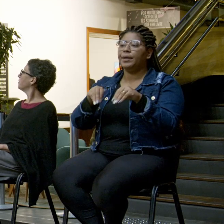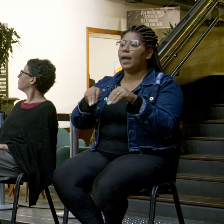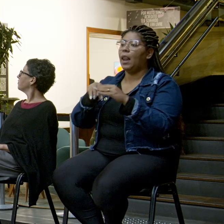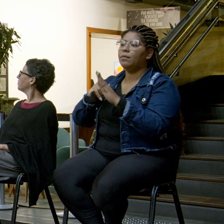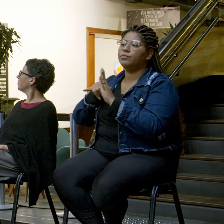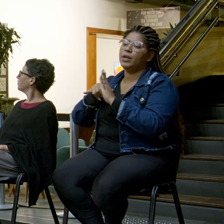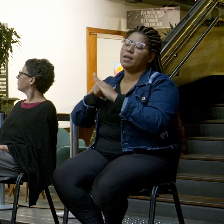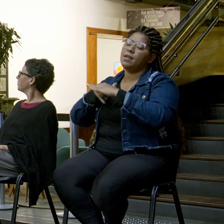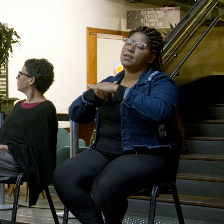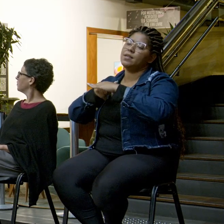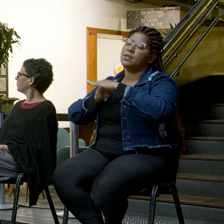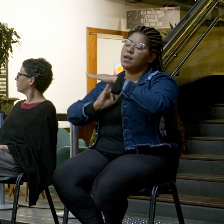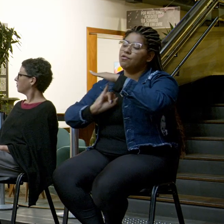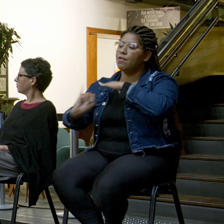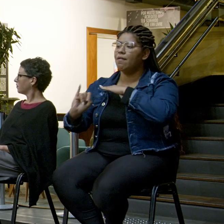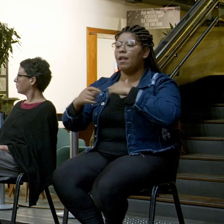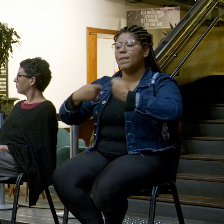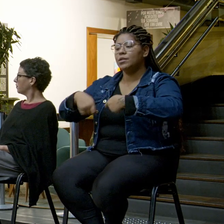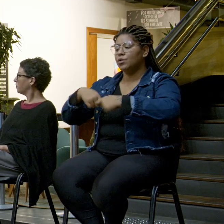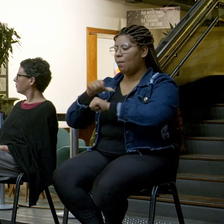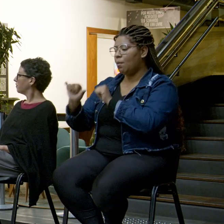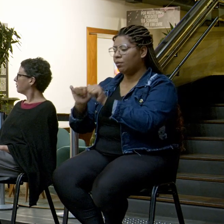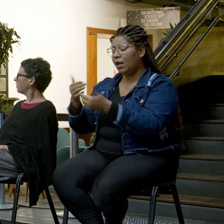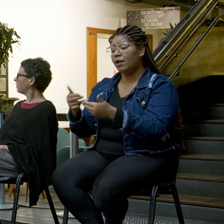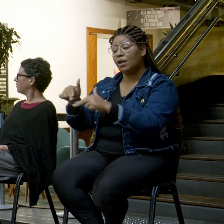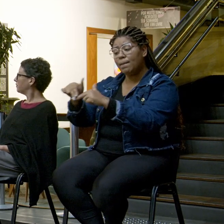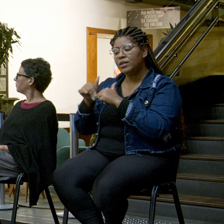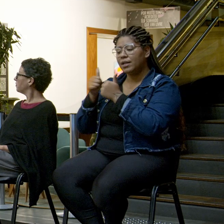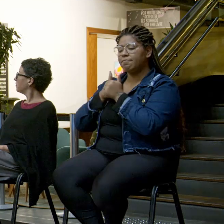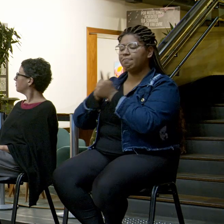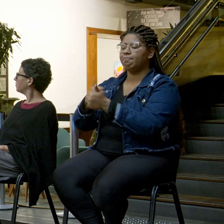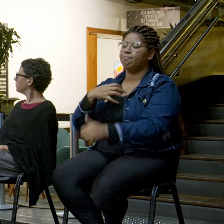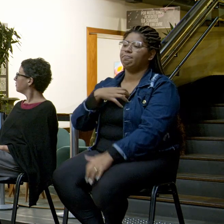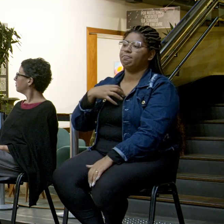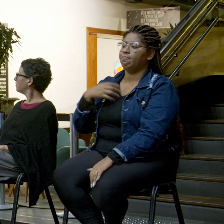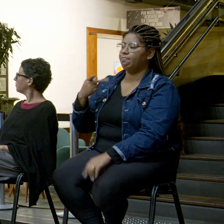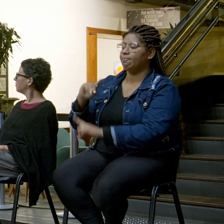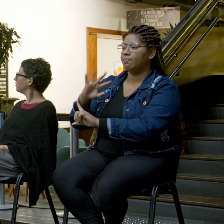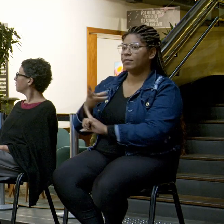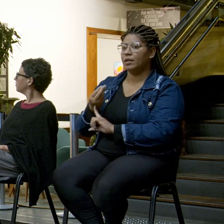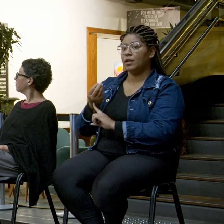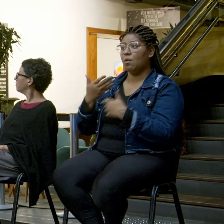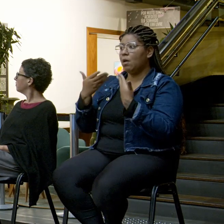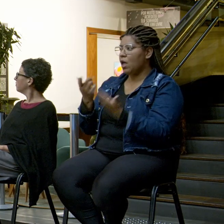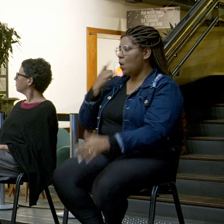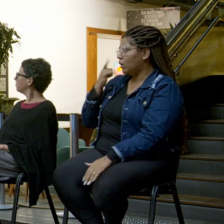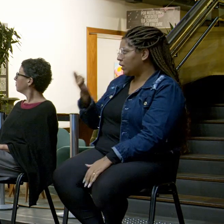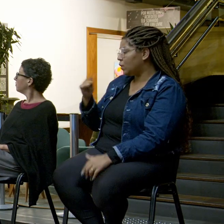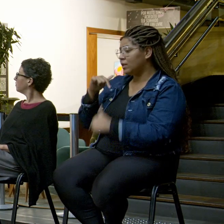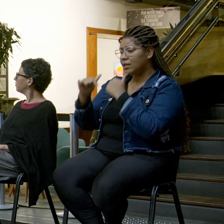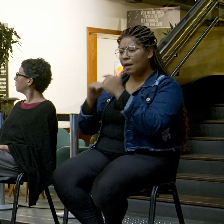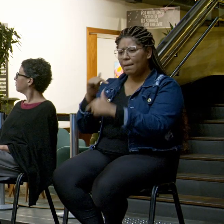por isso, né? Ela se coloque sempre tão próxima. Então, acho que esses trabalhos iniciais que falam da família,